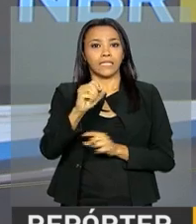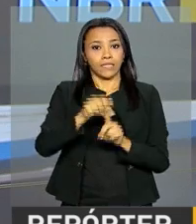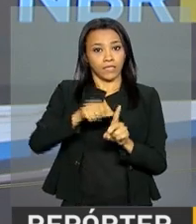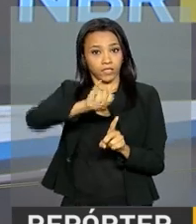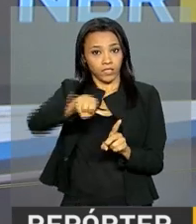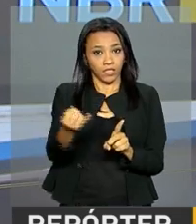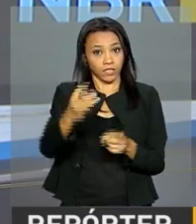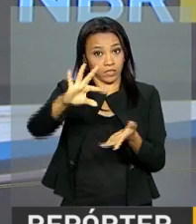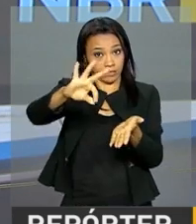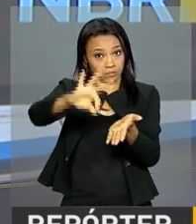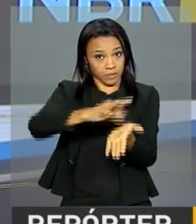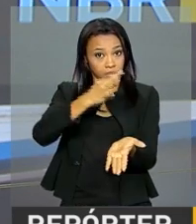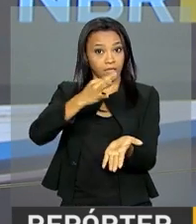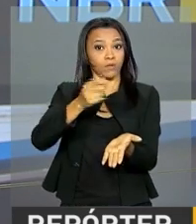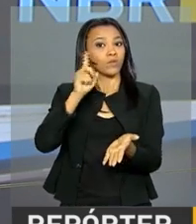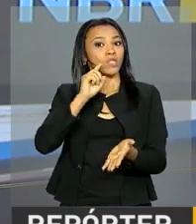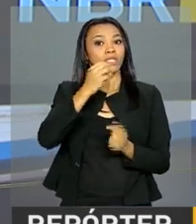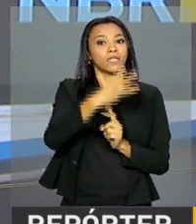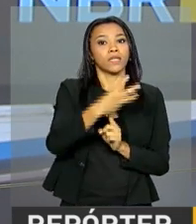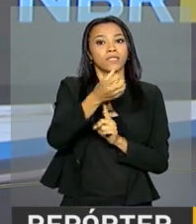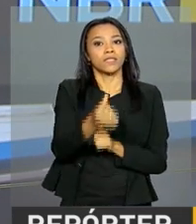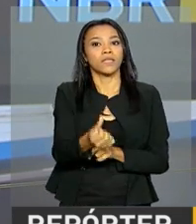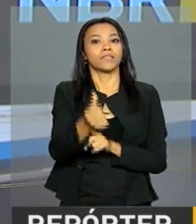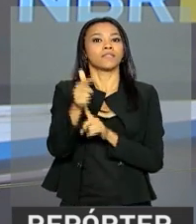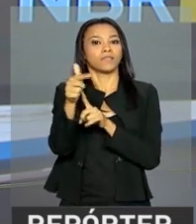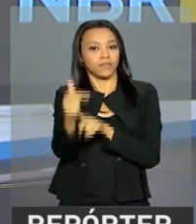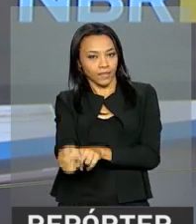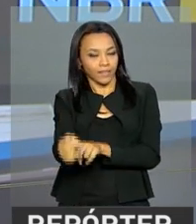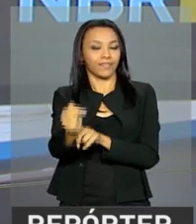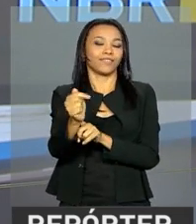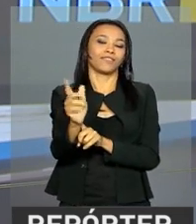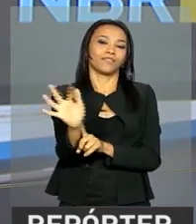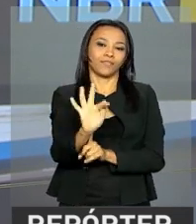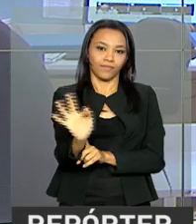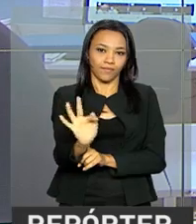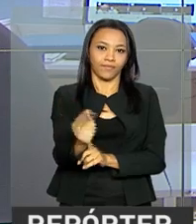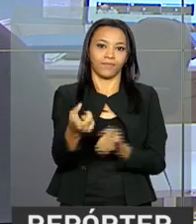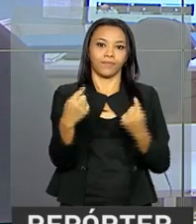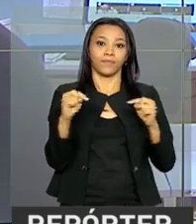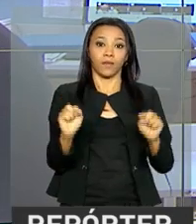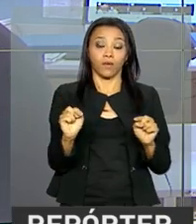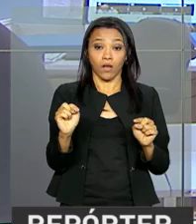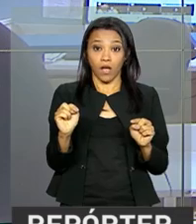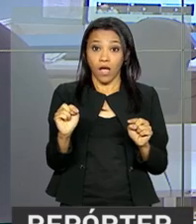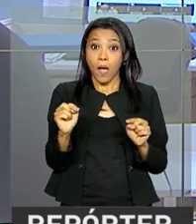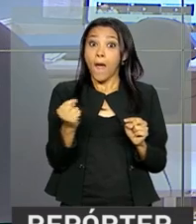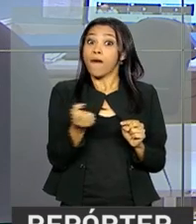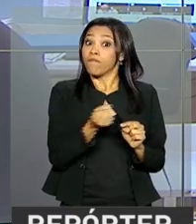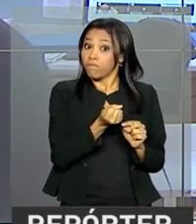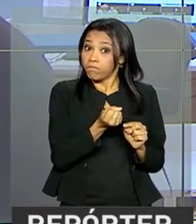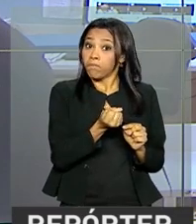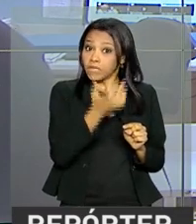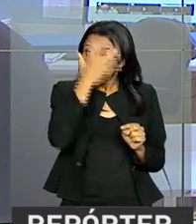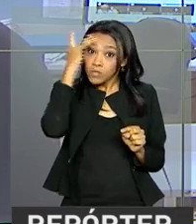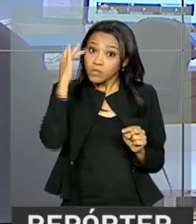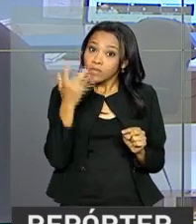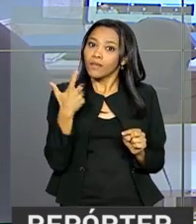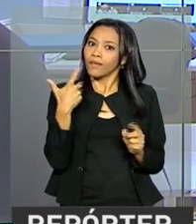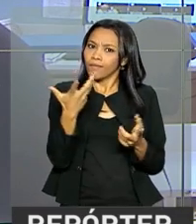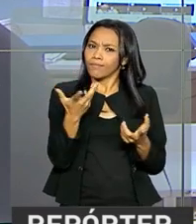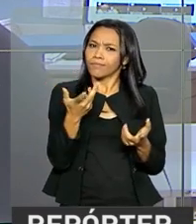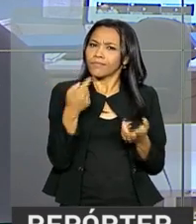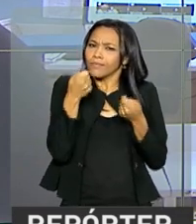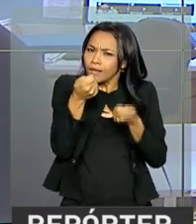devem ser feitas nos dias 3 6 e 7 de Fevereiro e olha muita gente que tenta uma vaga em